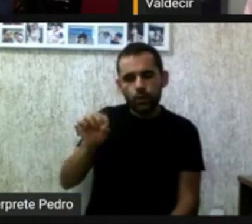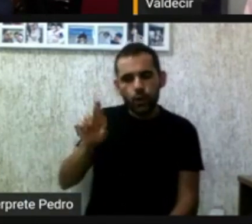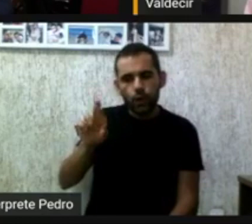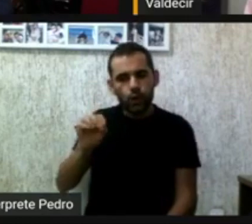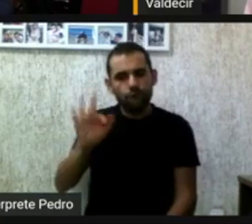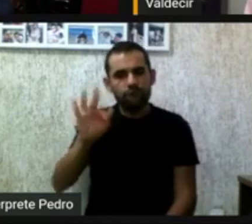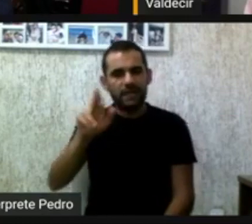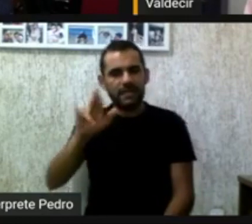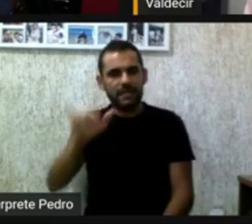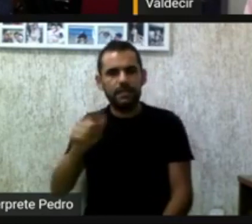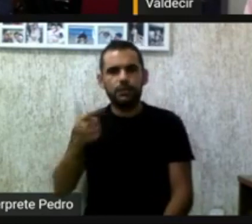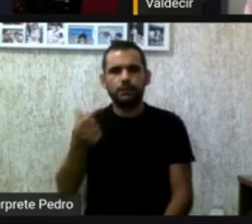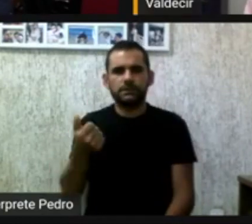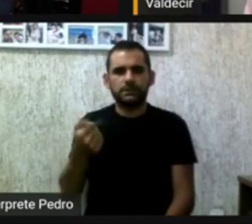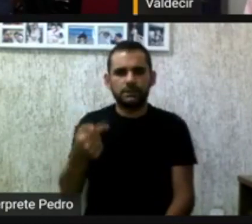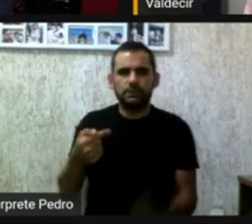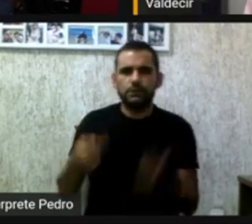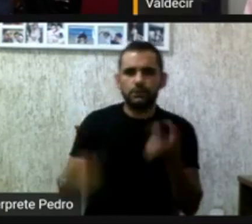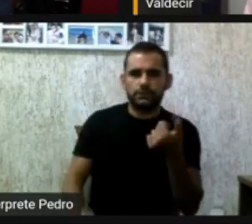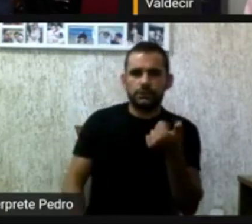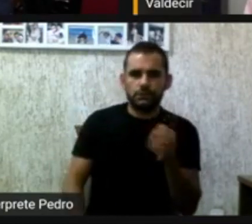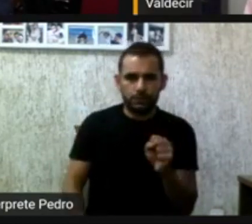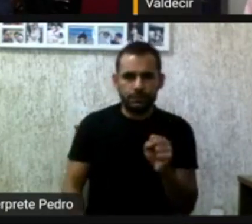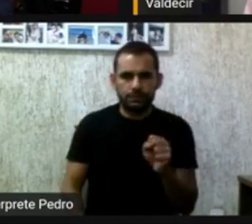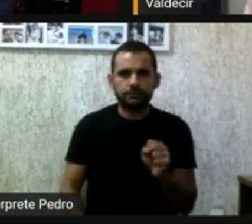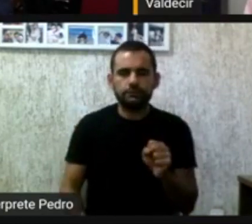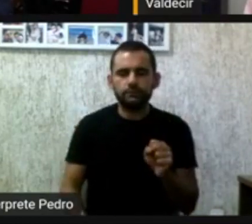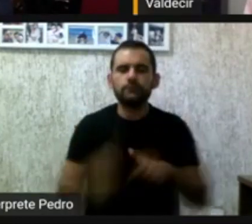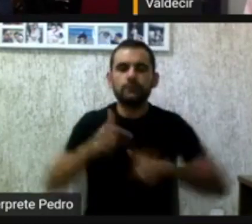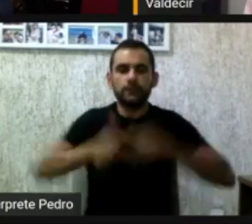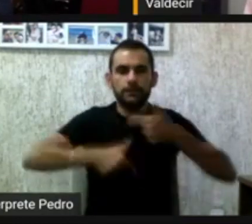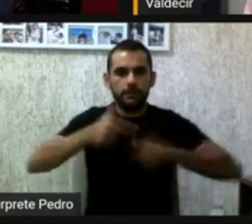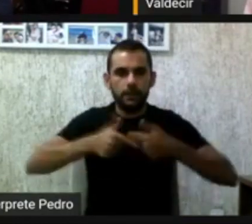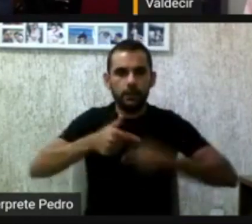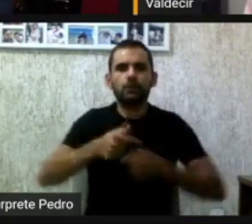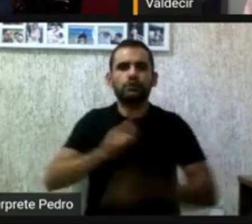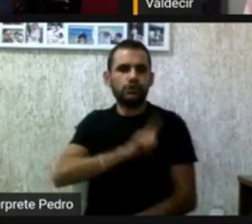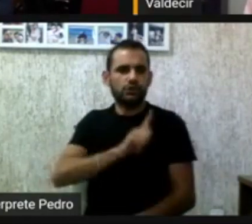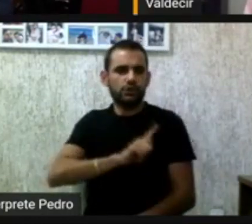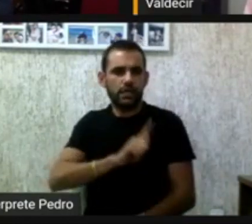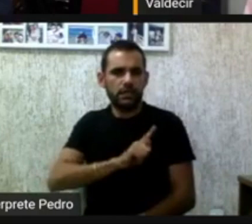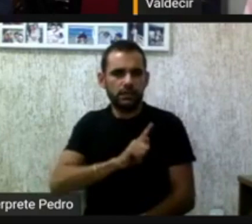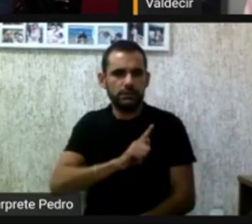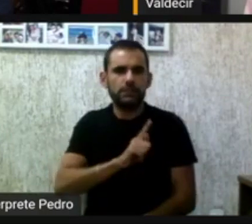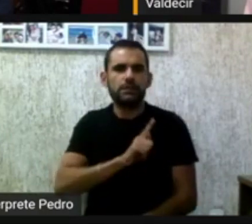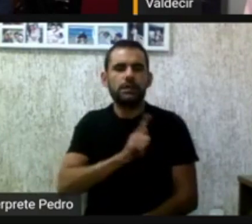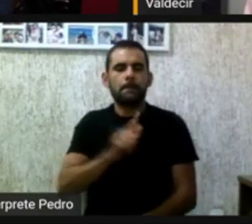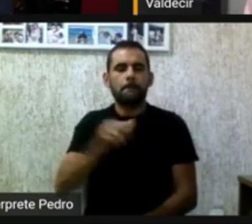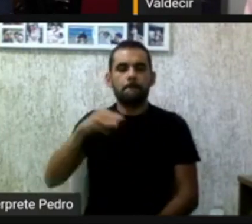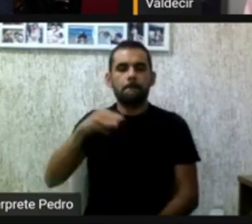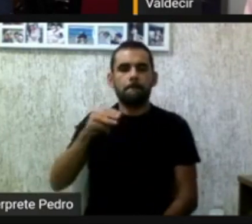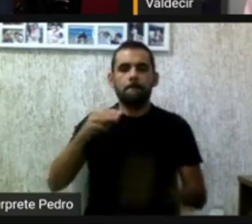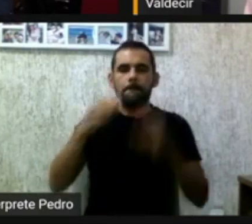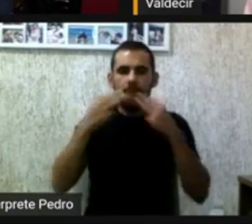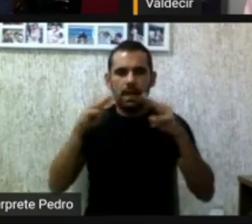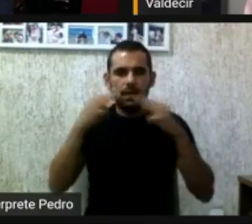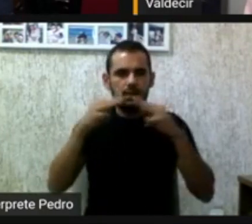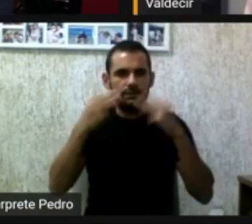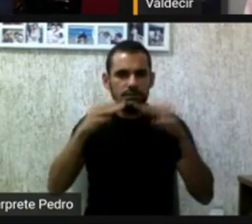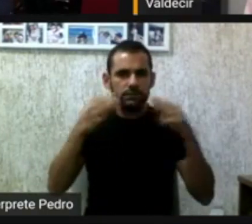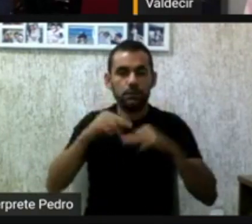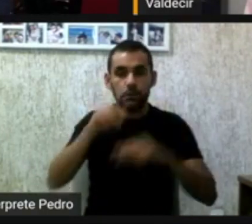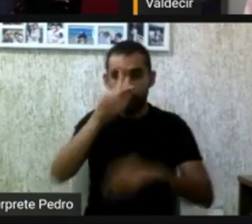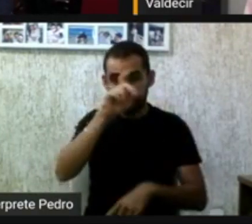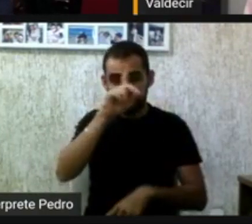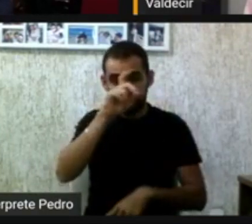2017 e 18. Atuou como gerente de marketing e captação de recursos no Hospital Nossa Senhora das Mercês e desde